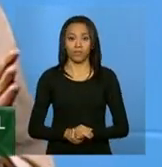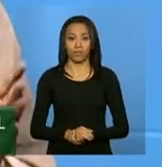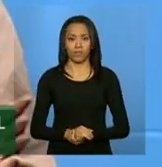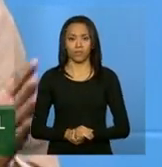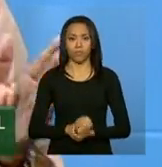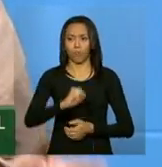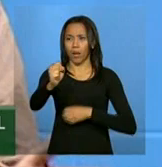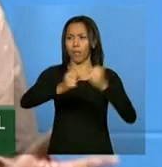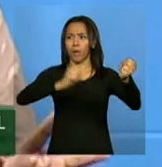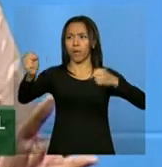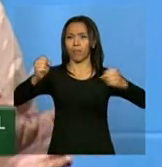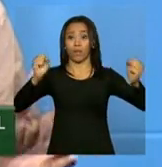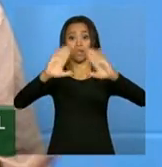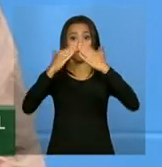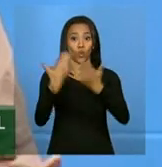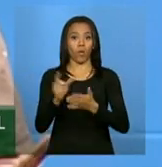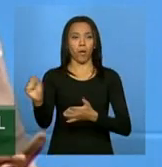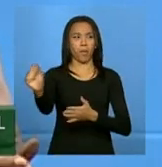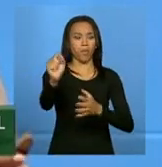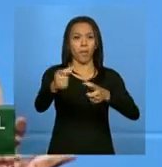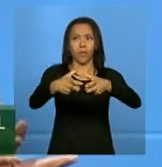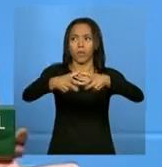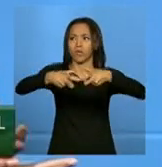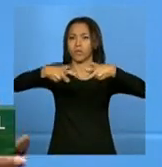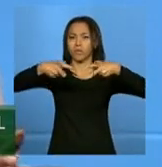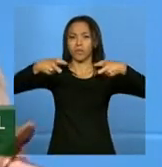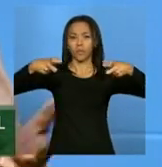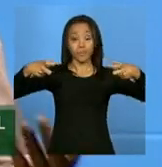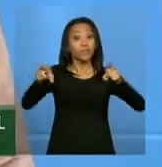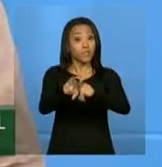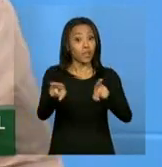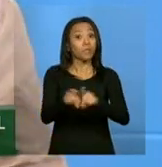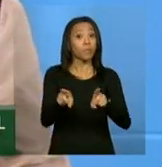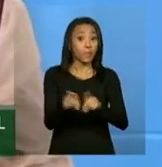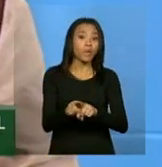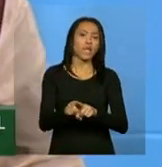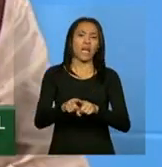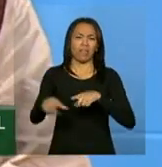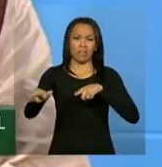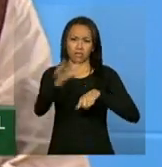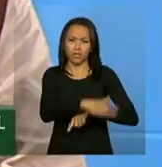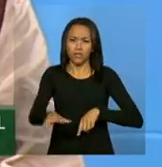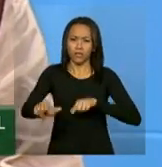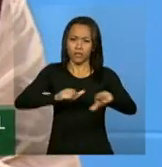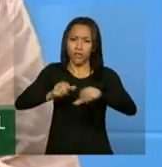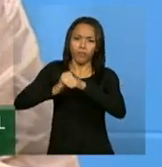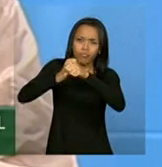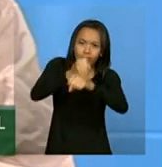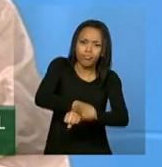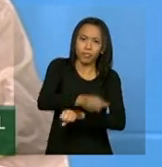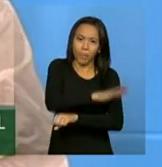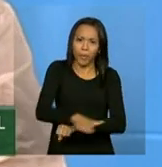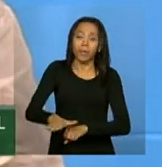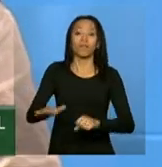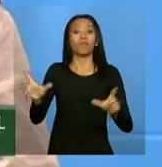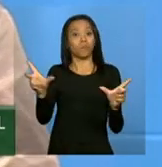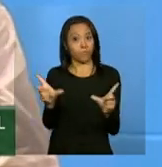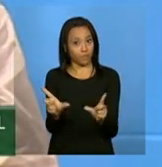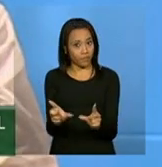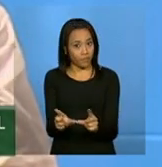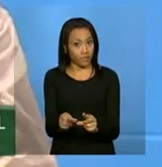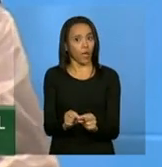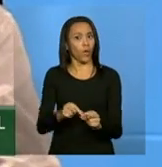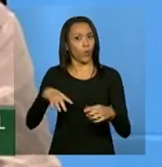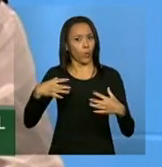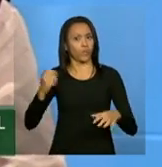nas escolas vem aumentando e o número de crianças que fazem trabalho infantil vem reduzindo. Nós podemos dizer que cada vez mais é um desafio, é mais difícil